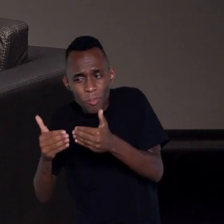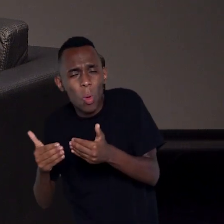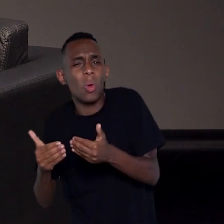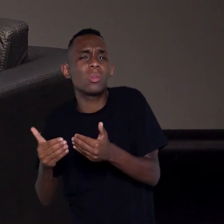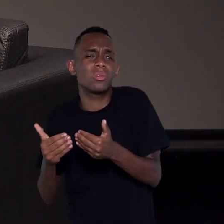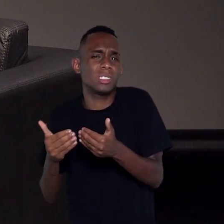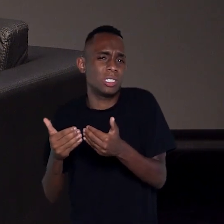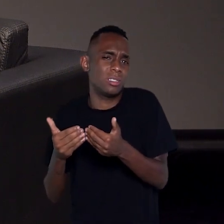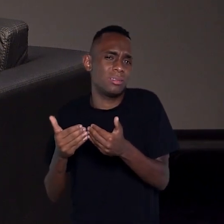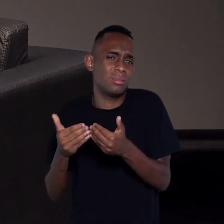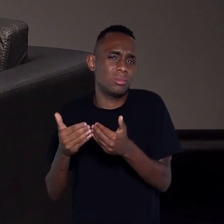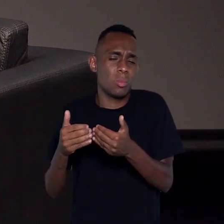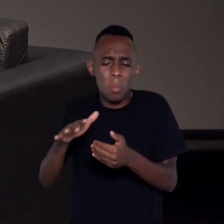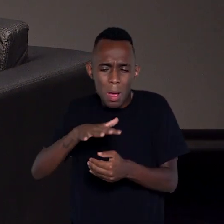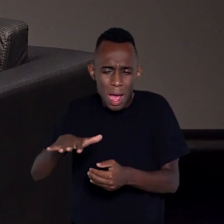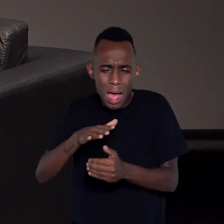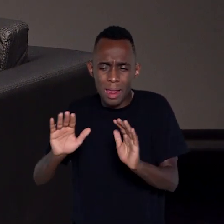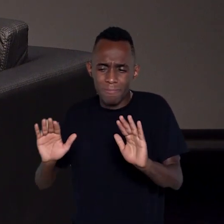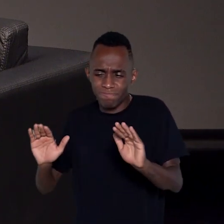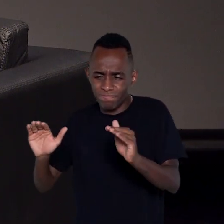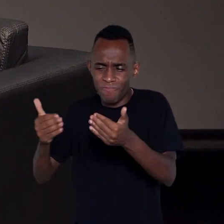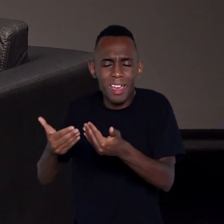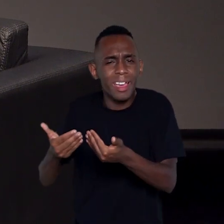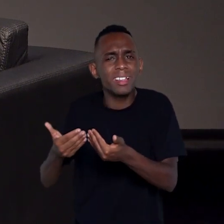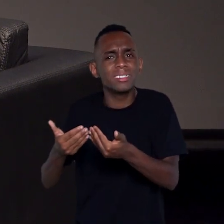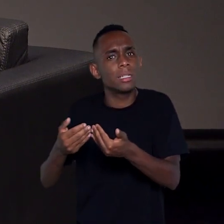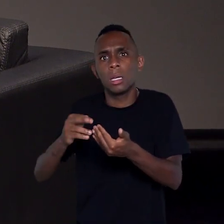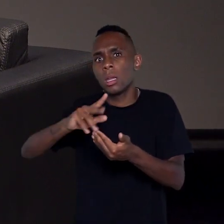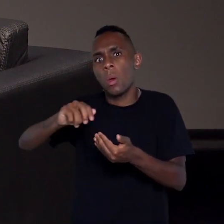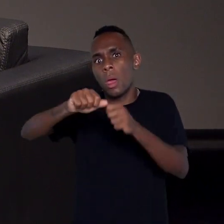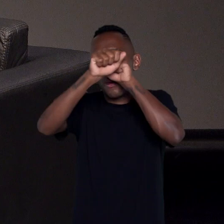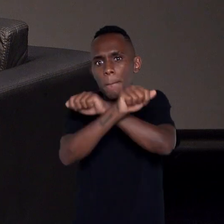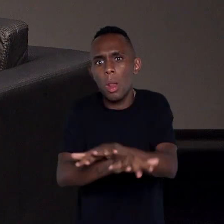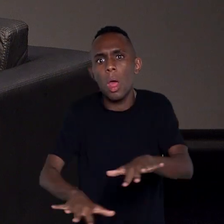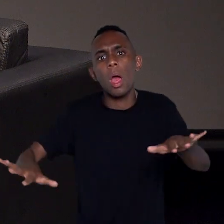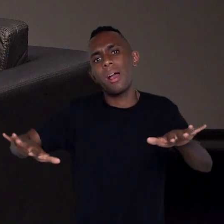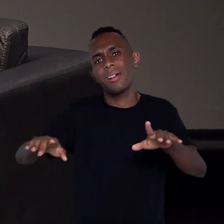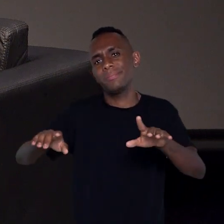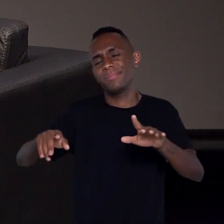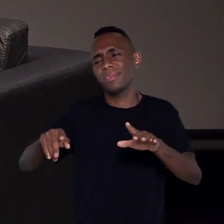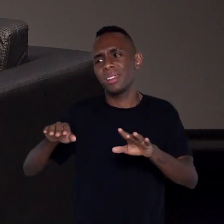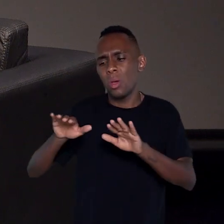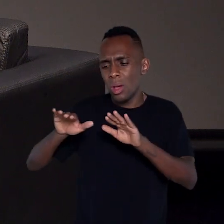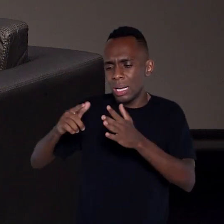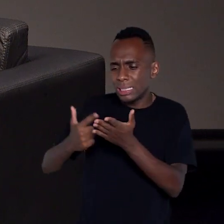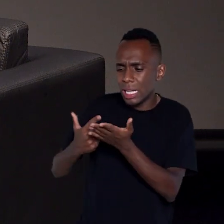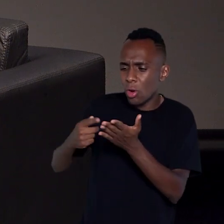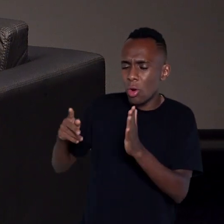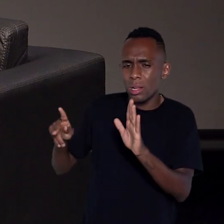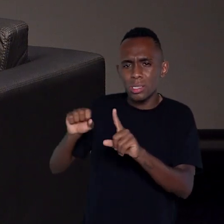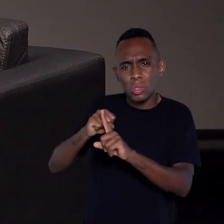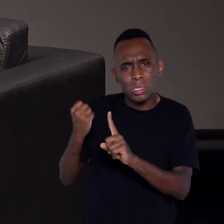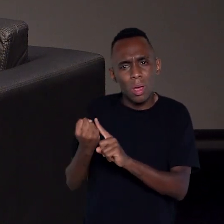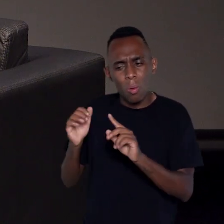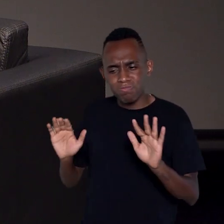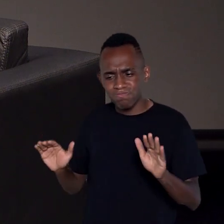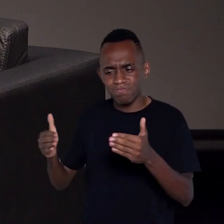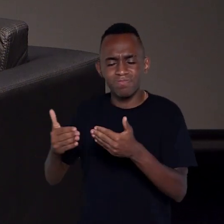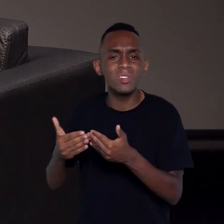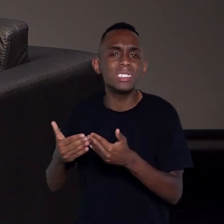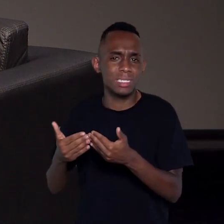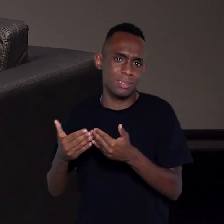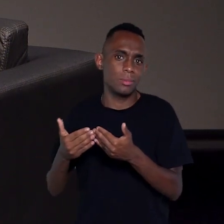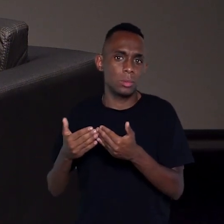conta de um segmento muito específico da nossa sociedade, né, do Brasil. Ou seja,